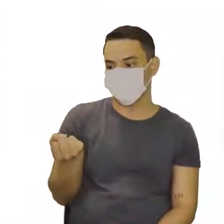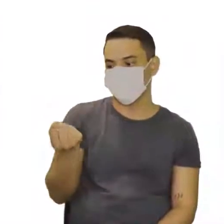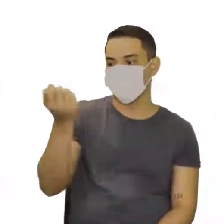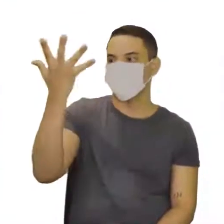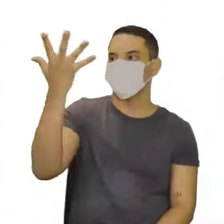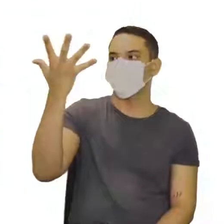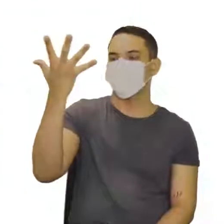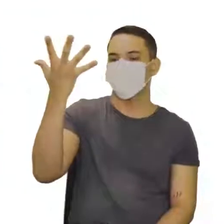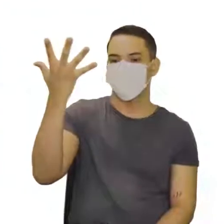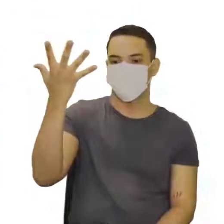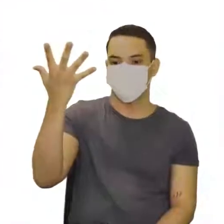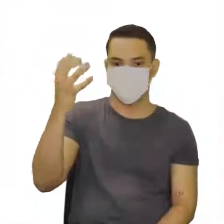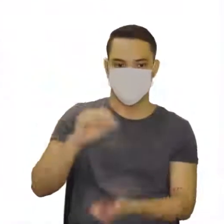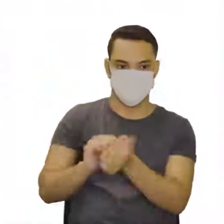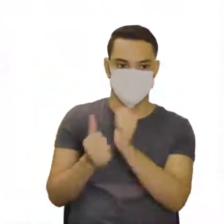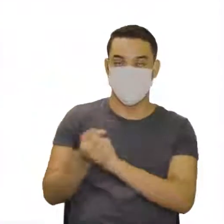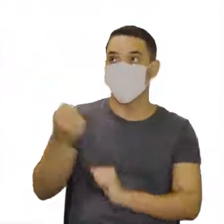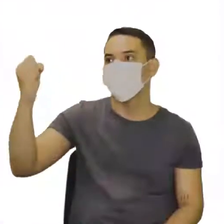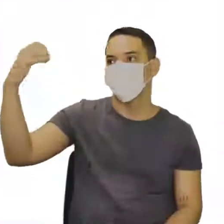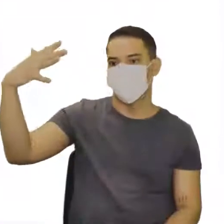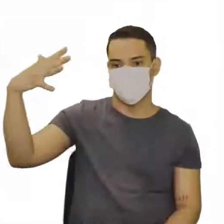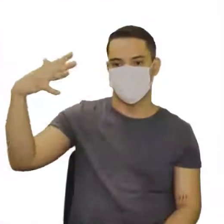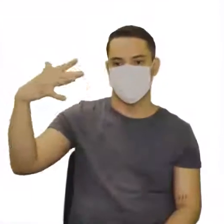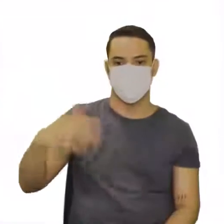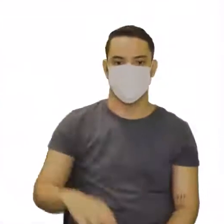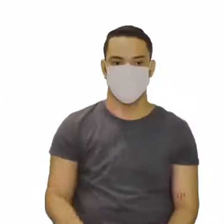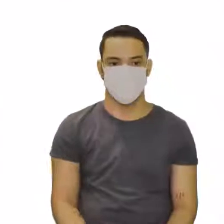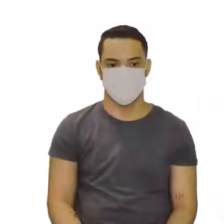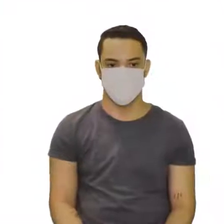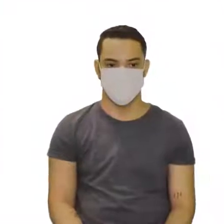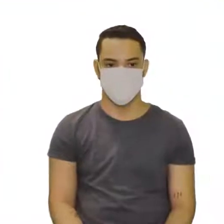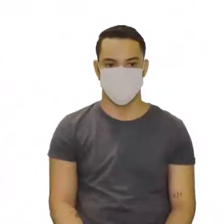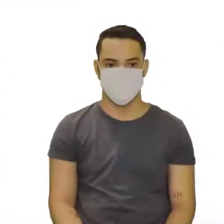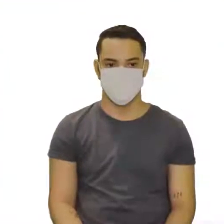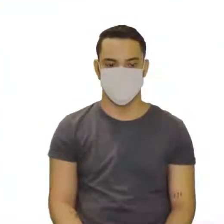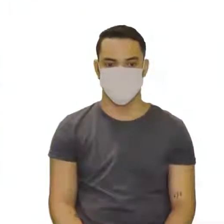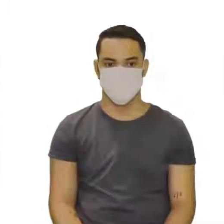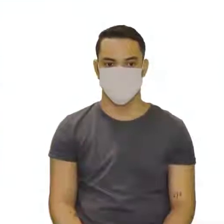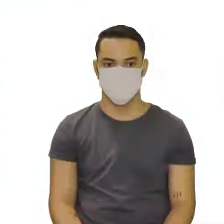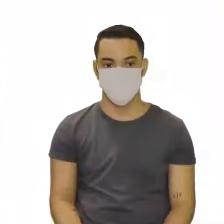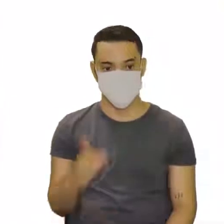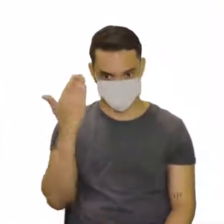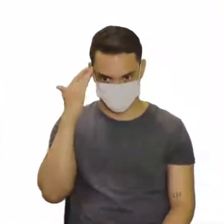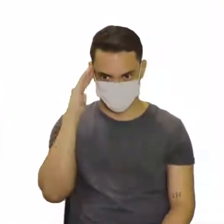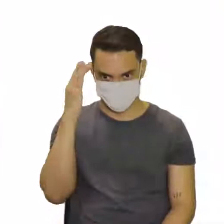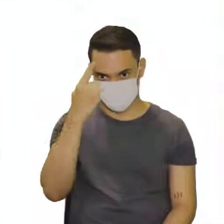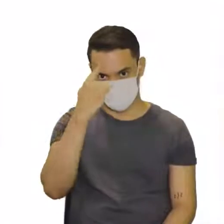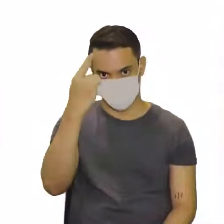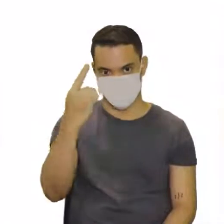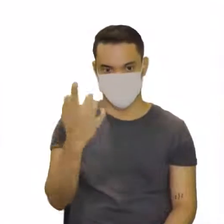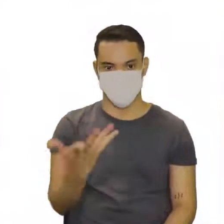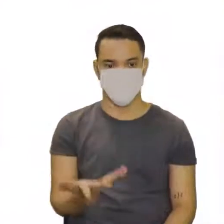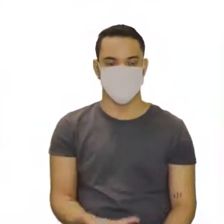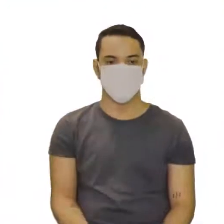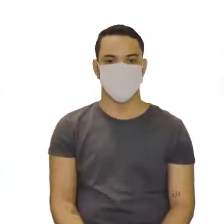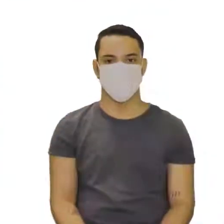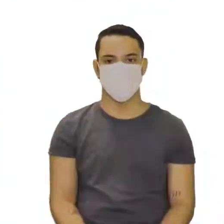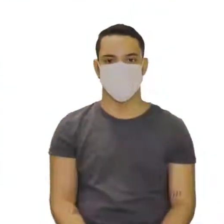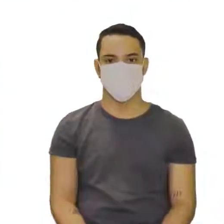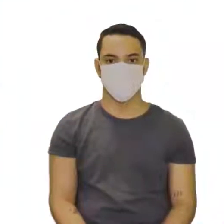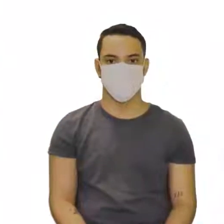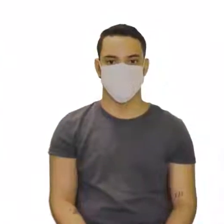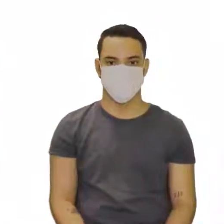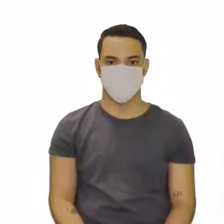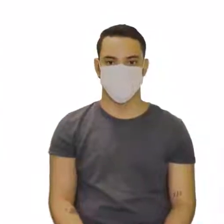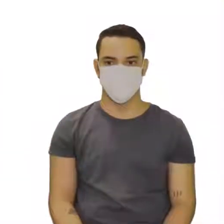energia elétrica e converter, nesse caso aqui, em energia luminosa. Entenderam a ideia? Ok, vamos